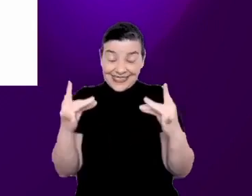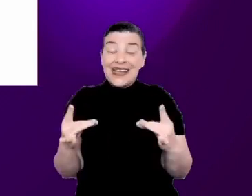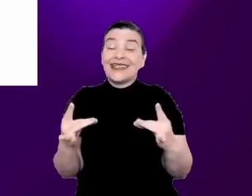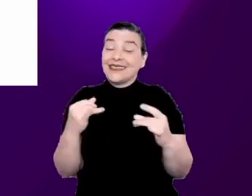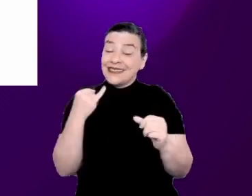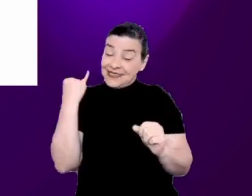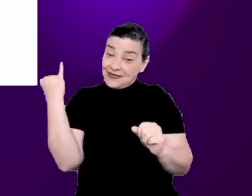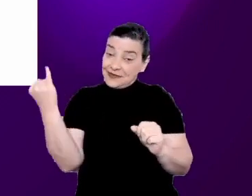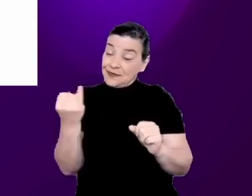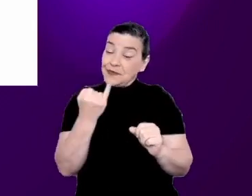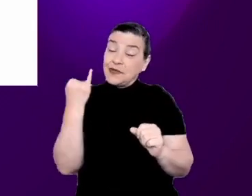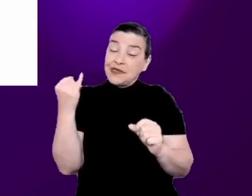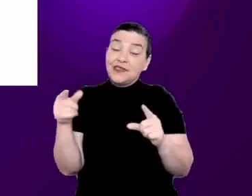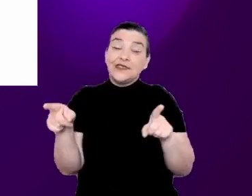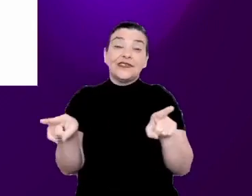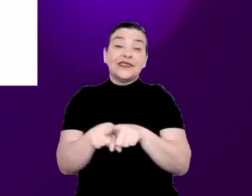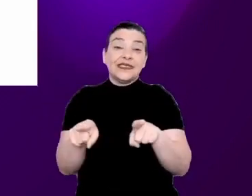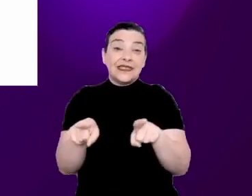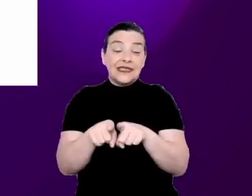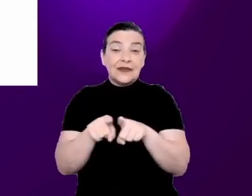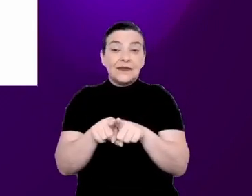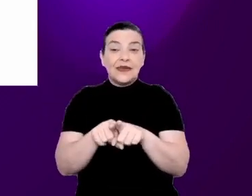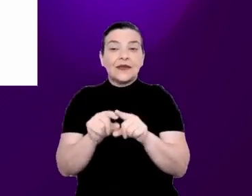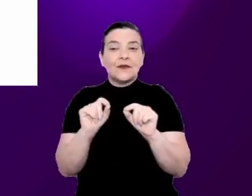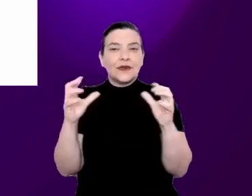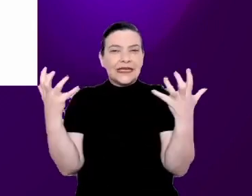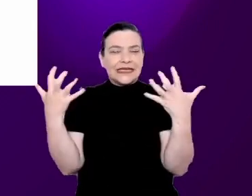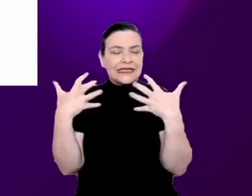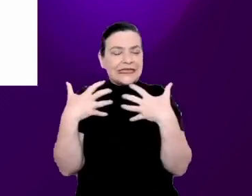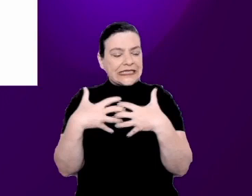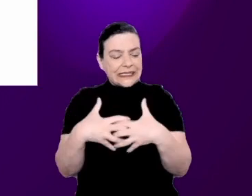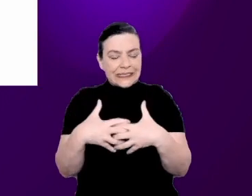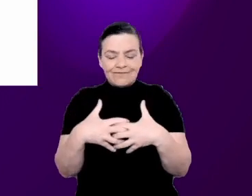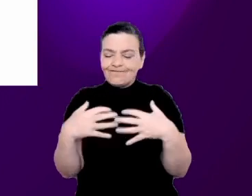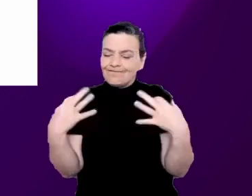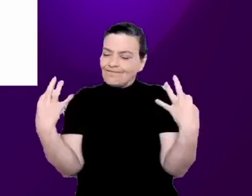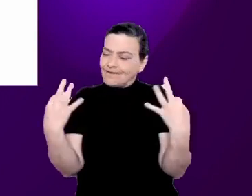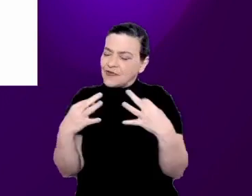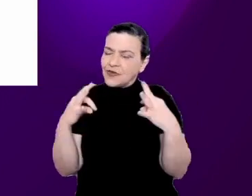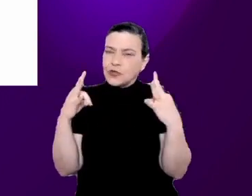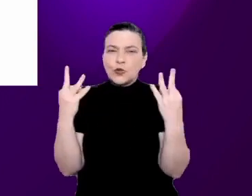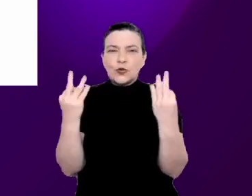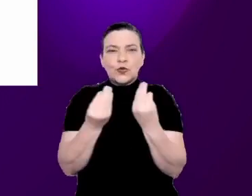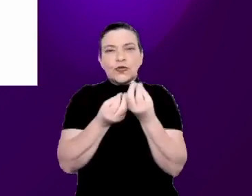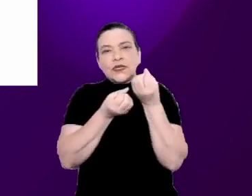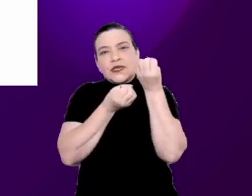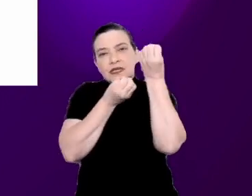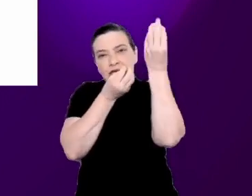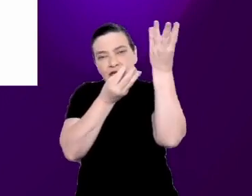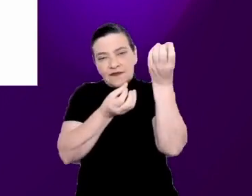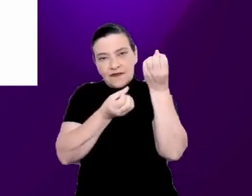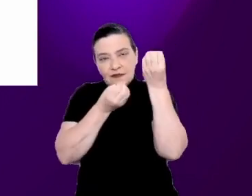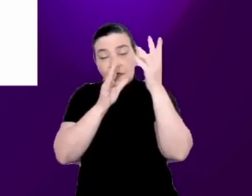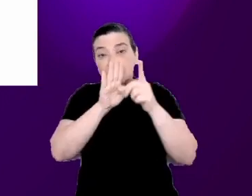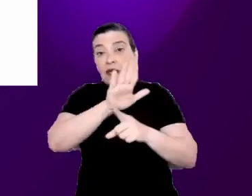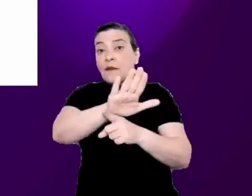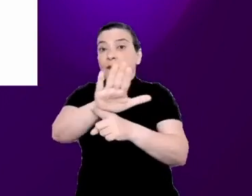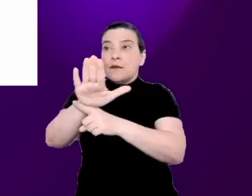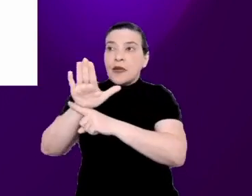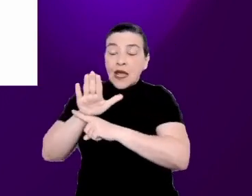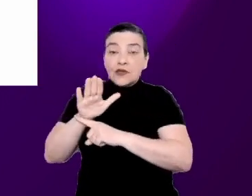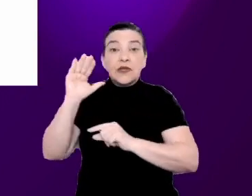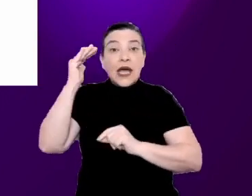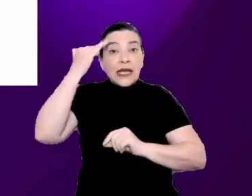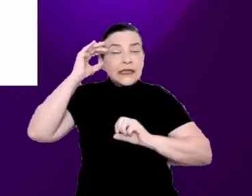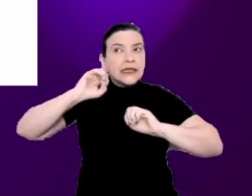importante a gente integrar da melhor forma todos esses dados para enxergar se a gente